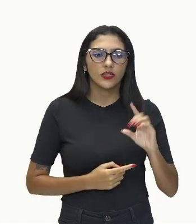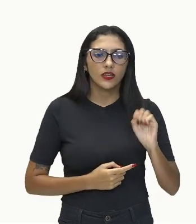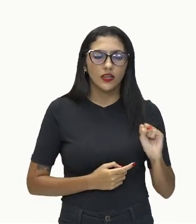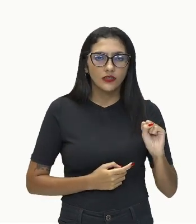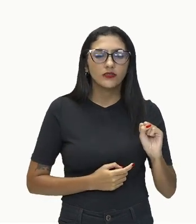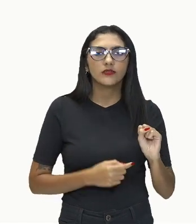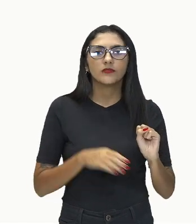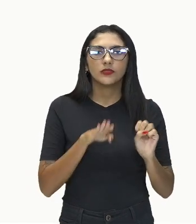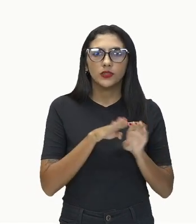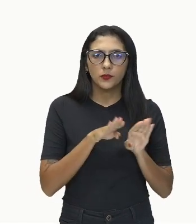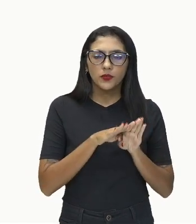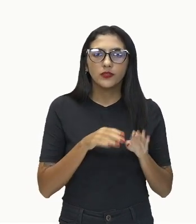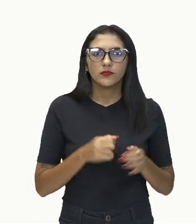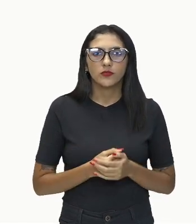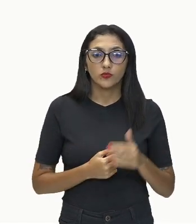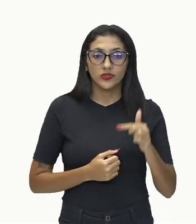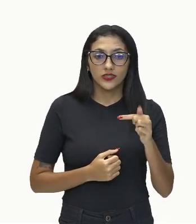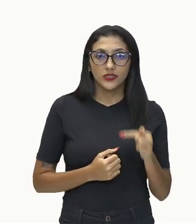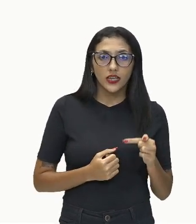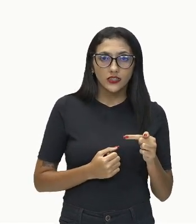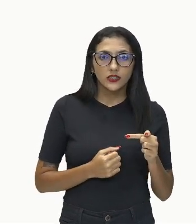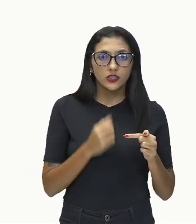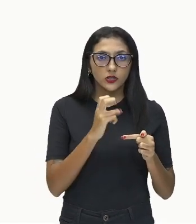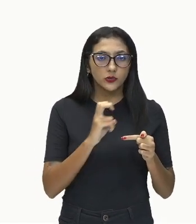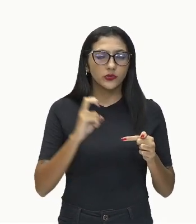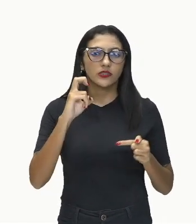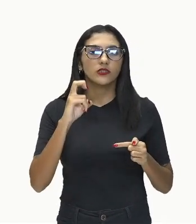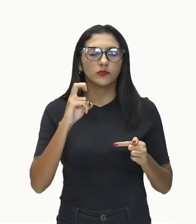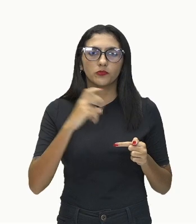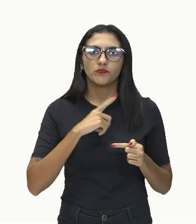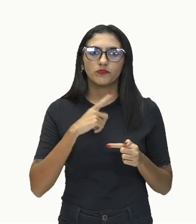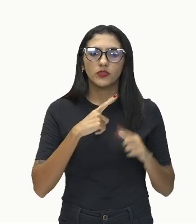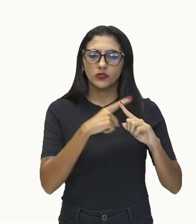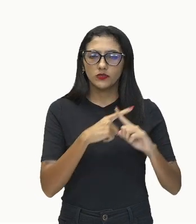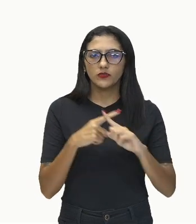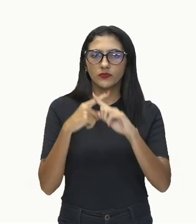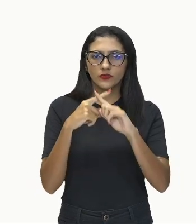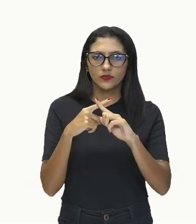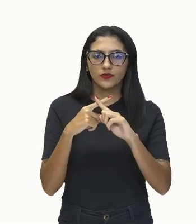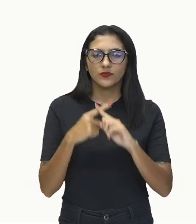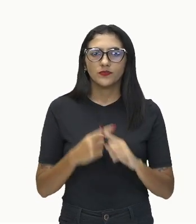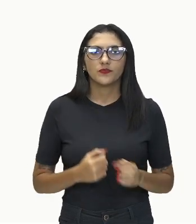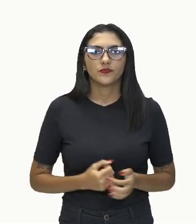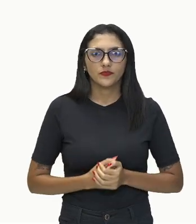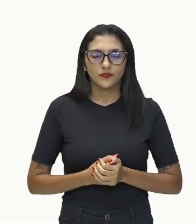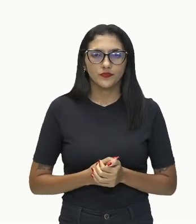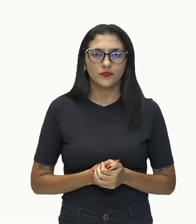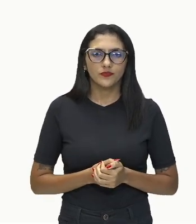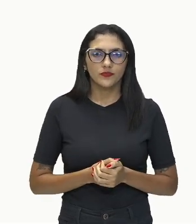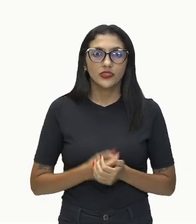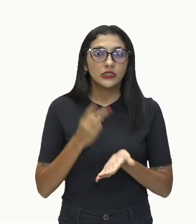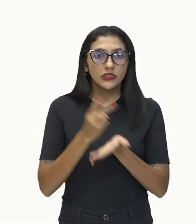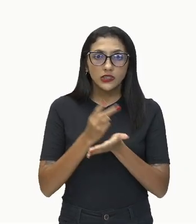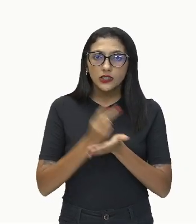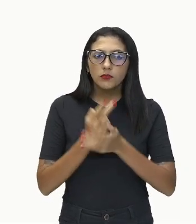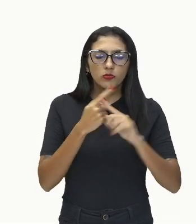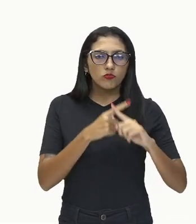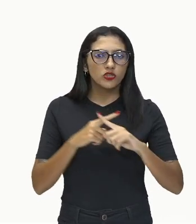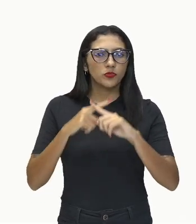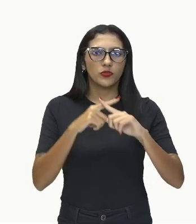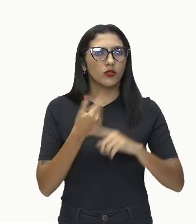O 7 e o 5, eles serão multiplicados, tá? Sempre multiplicação, tá?